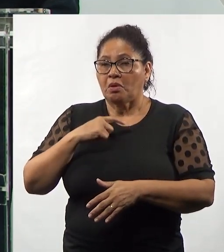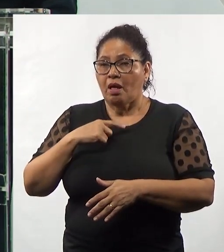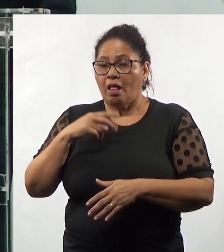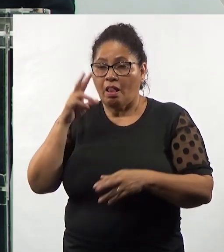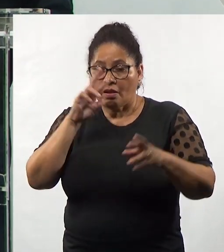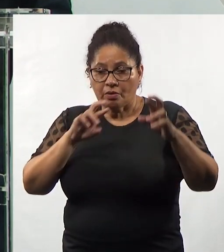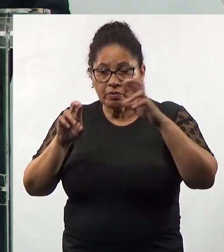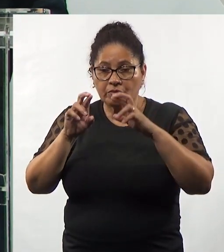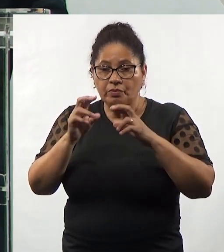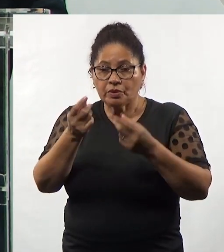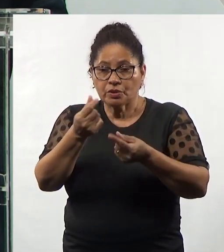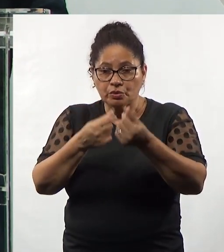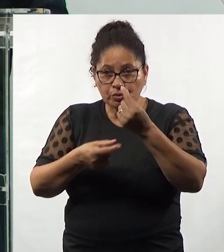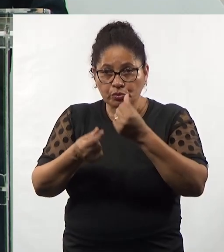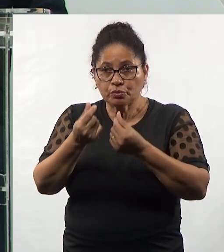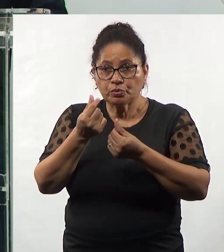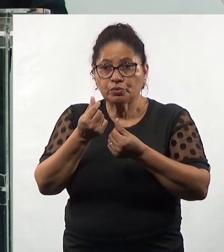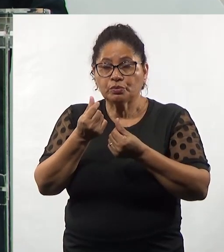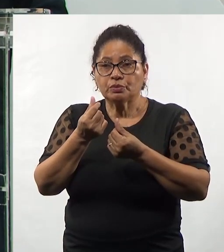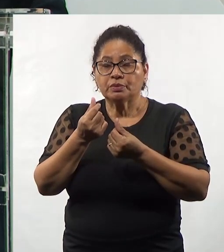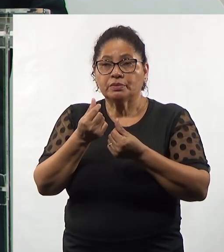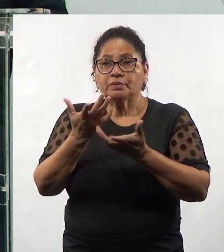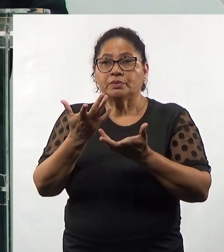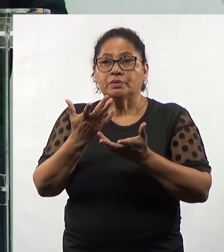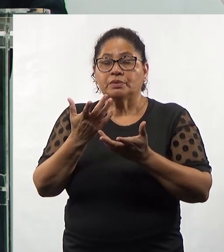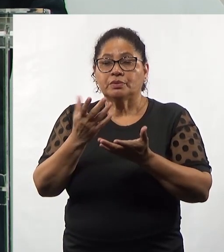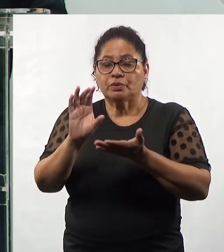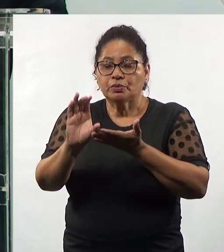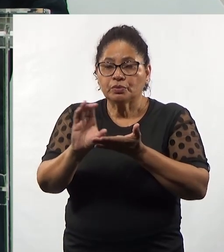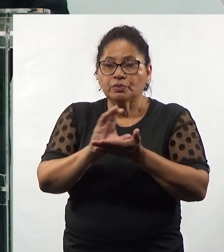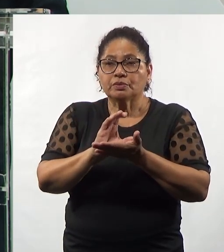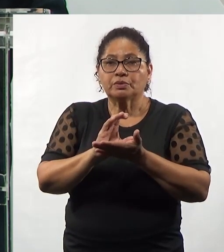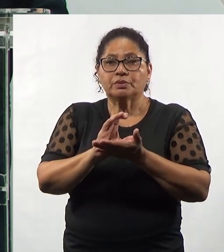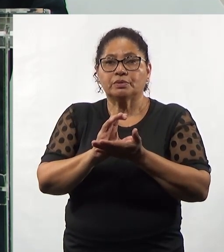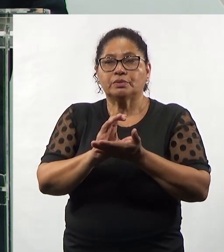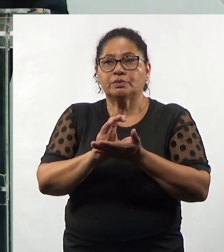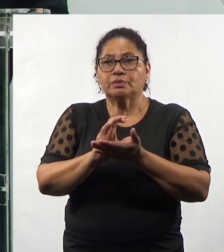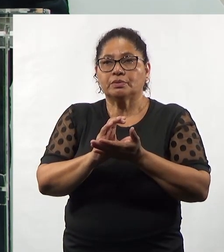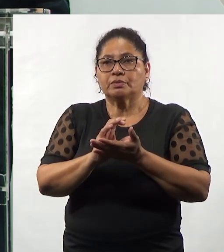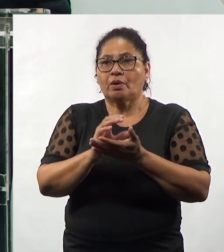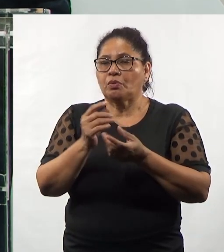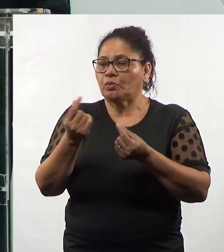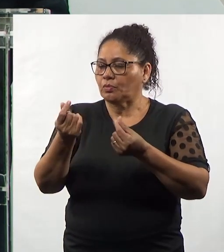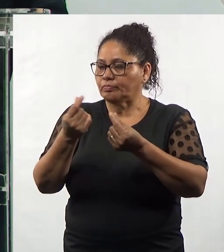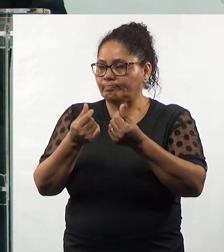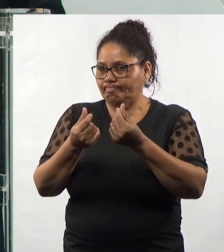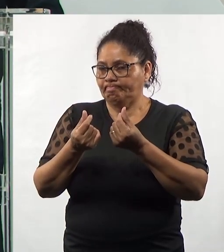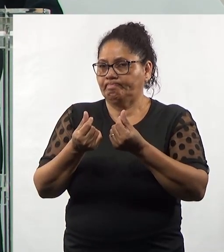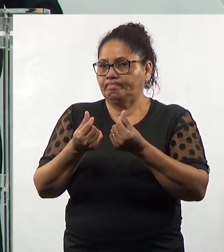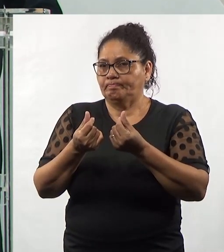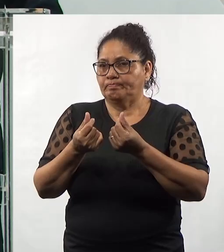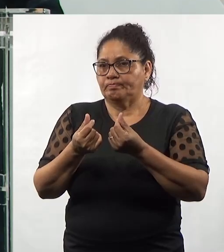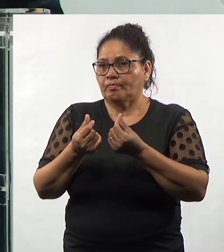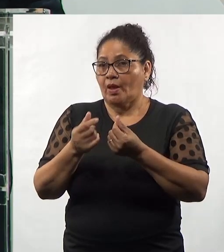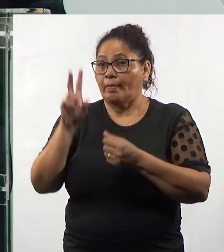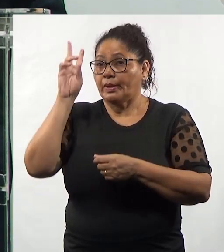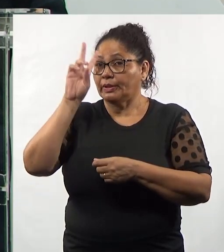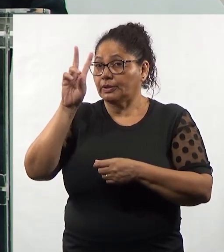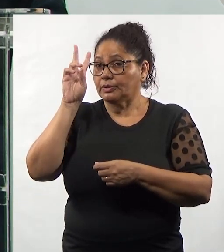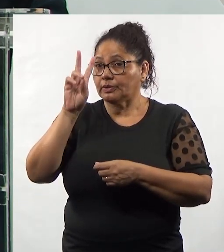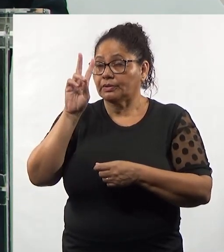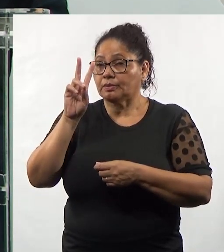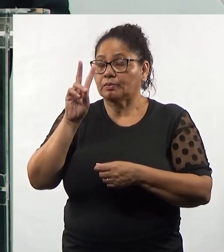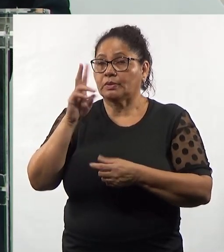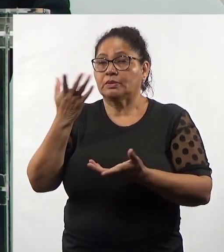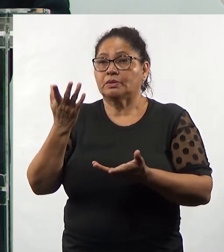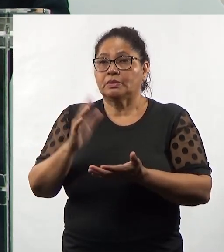nós tratamos a parte de orçamento como orçamento e não como finanças. Para lembrar disso.